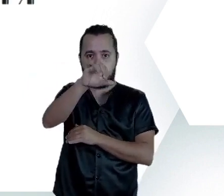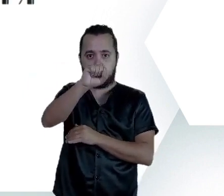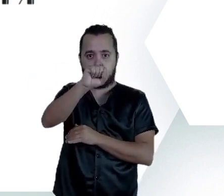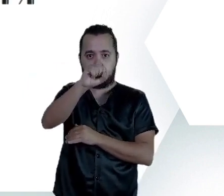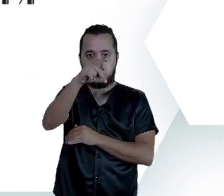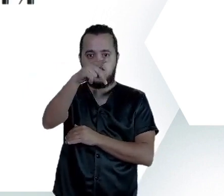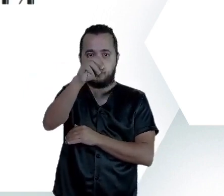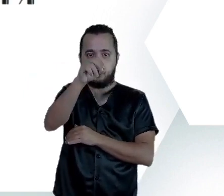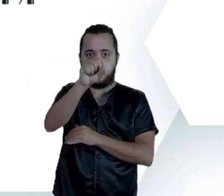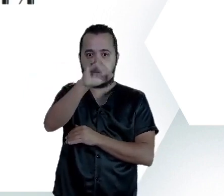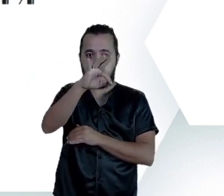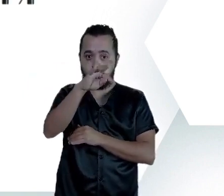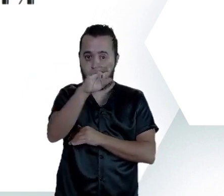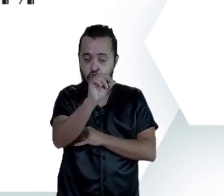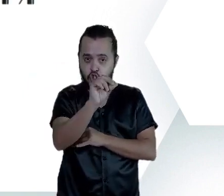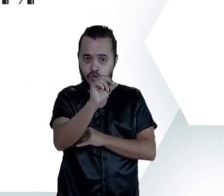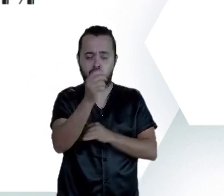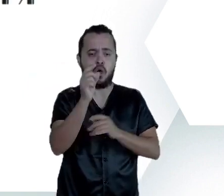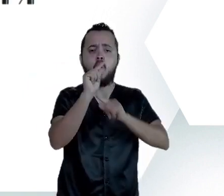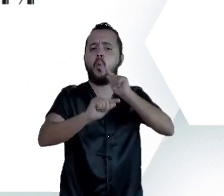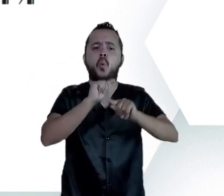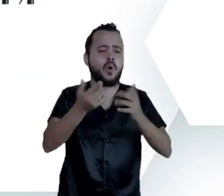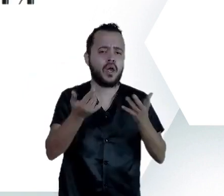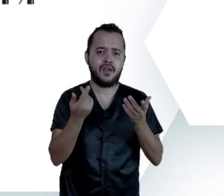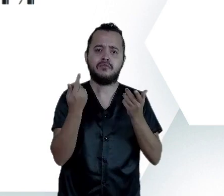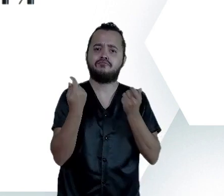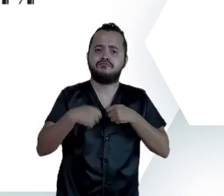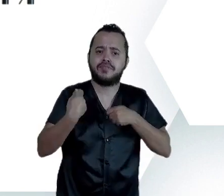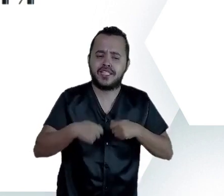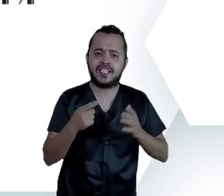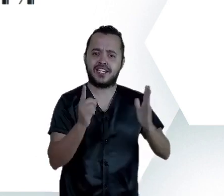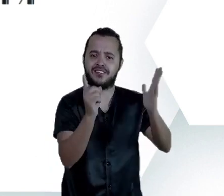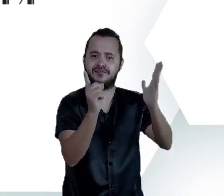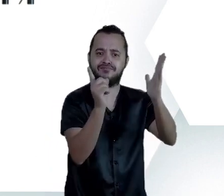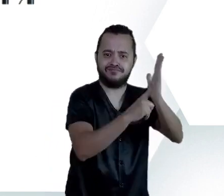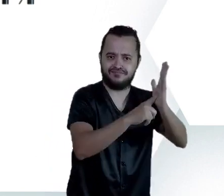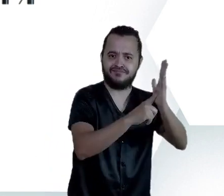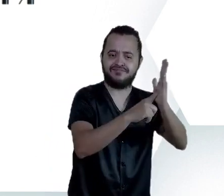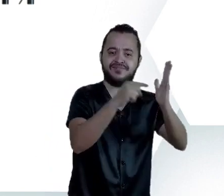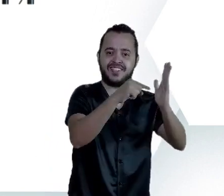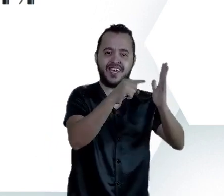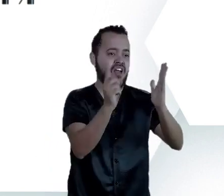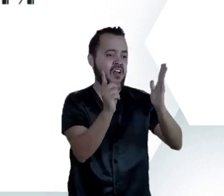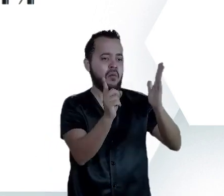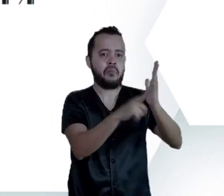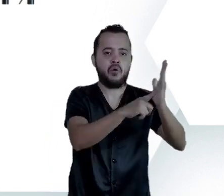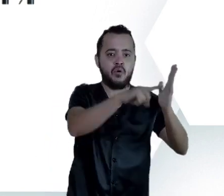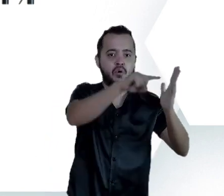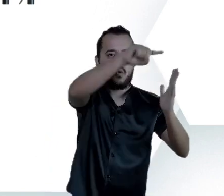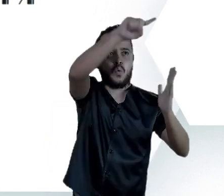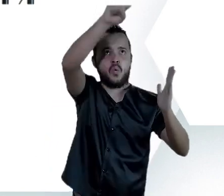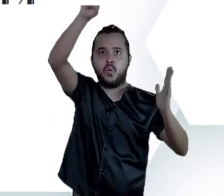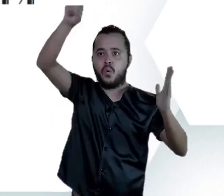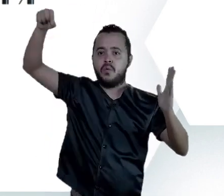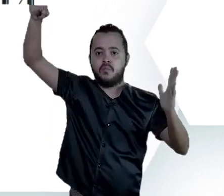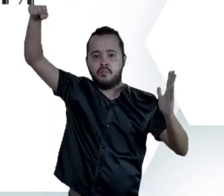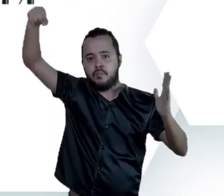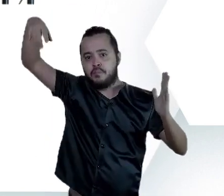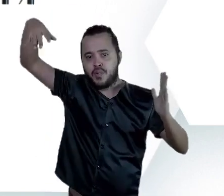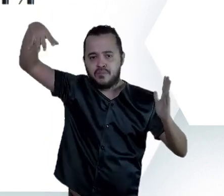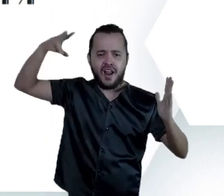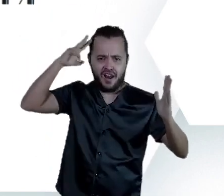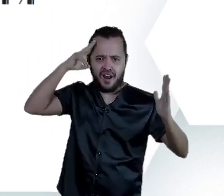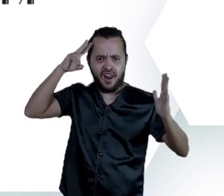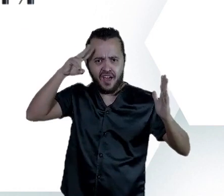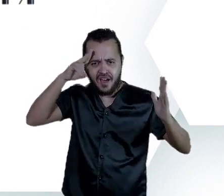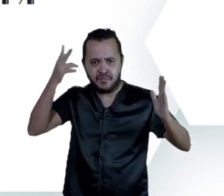alimentação constante dessa nossa carga. Por isso precisamos acrescentar o nosso dispositivo de manobra. Nesse caso